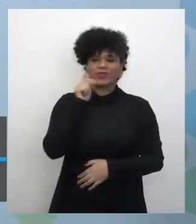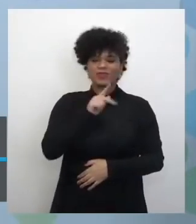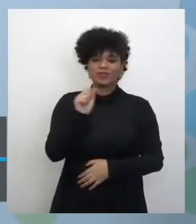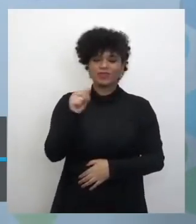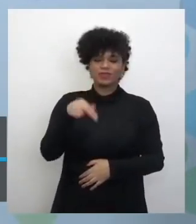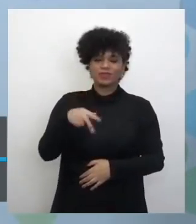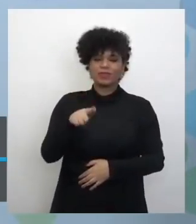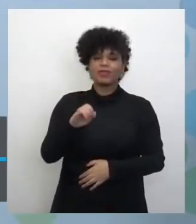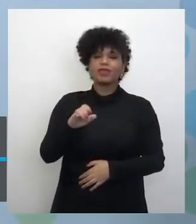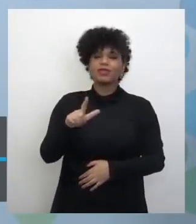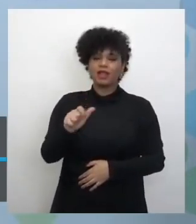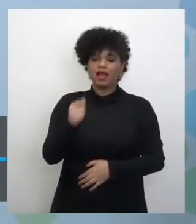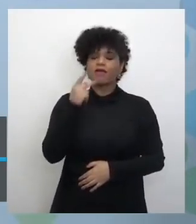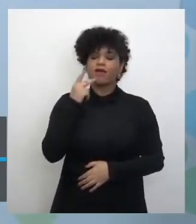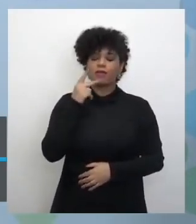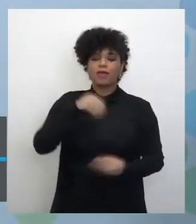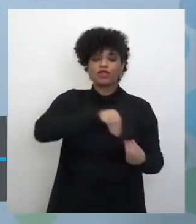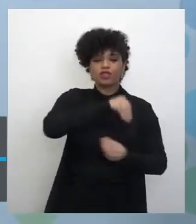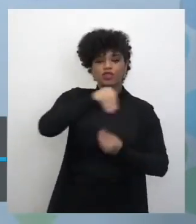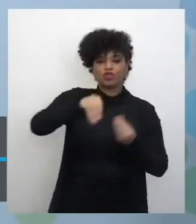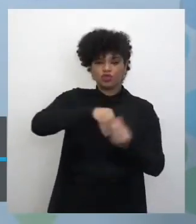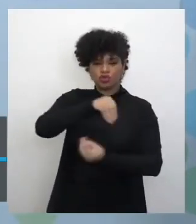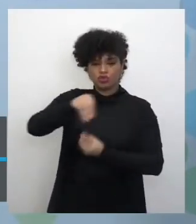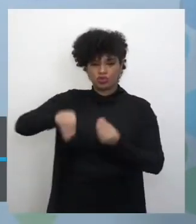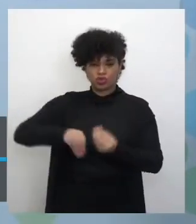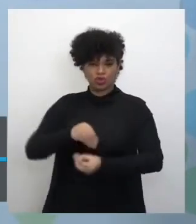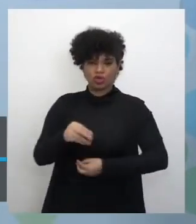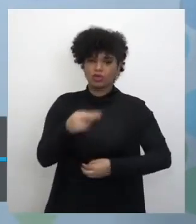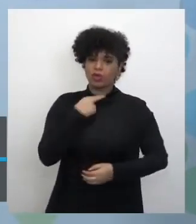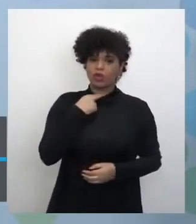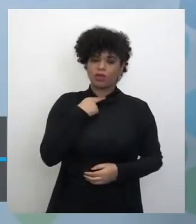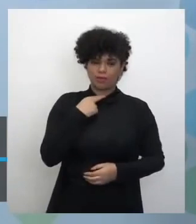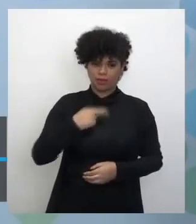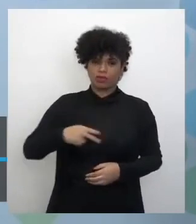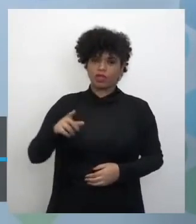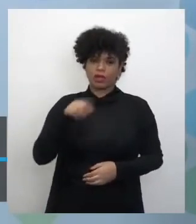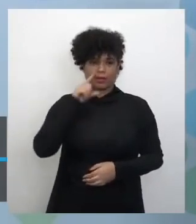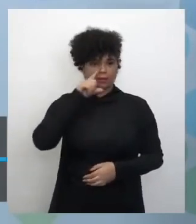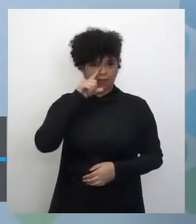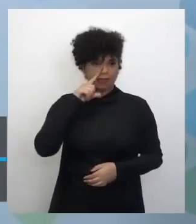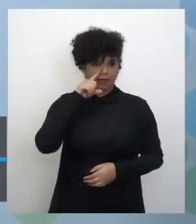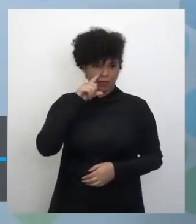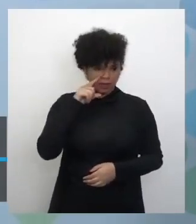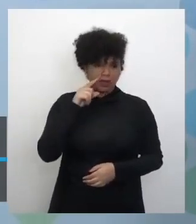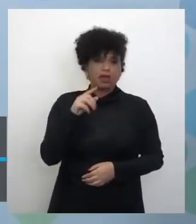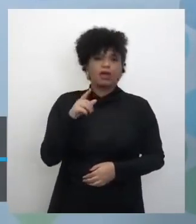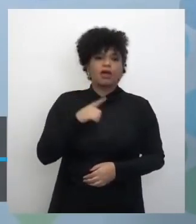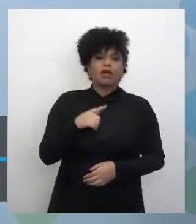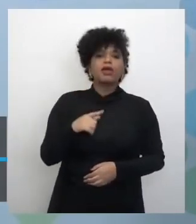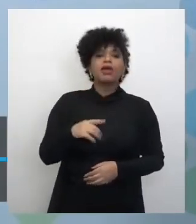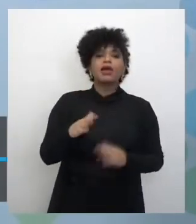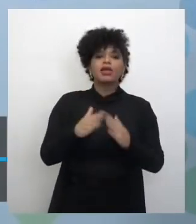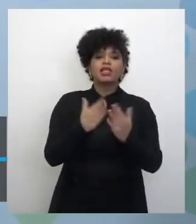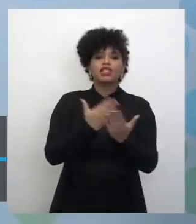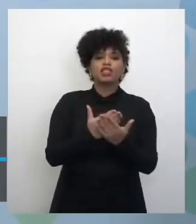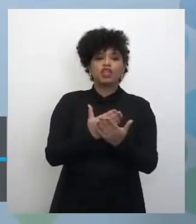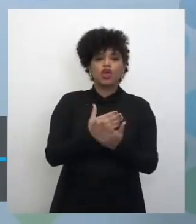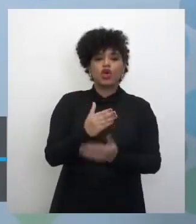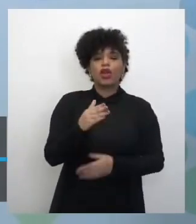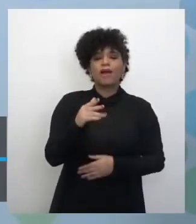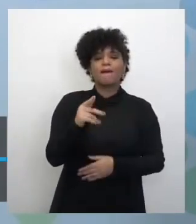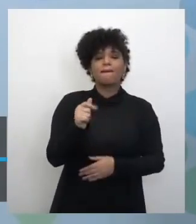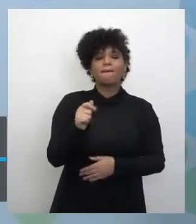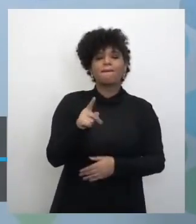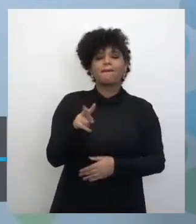sim, limpeza com hipoclorito de sódio, nunca misturar com amoníaco. O aluno Gustavo da escola Padre Fidelis de